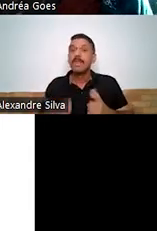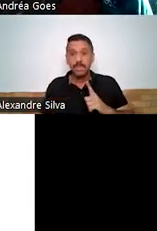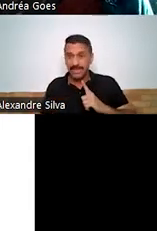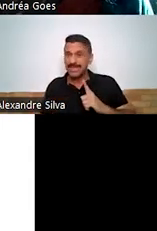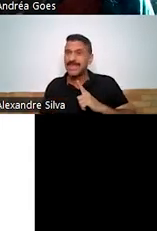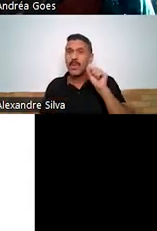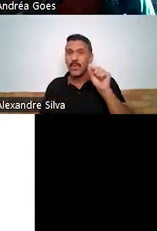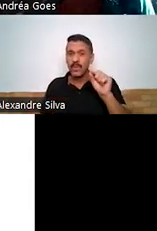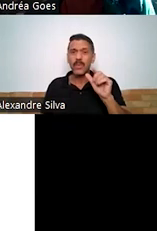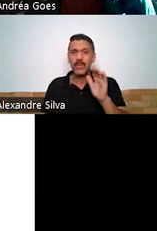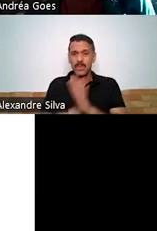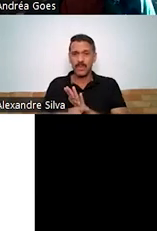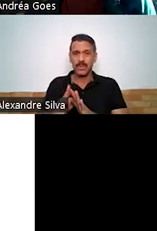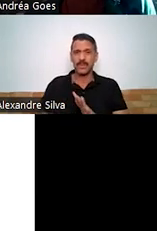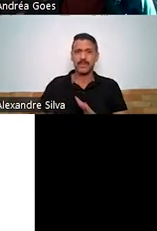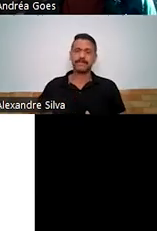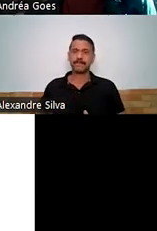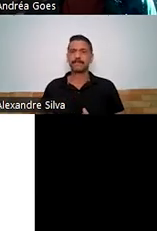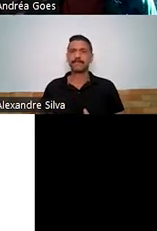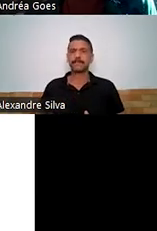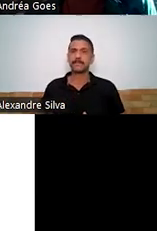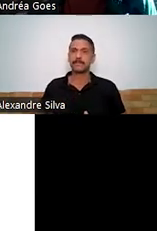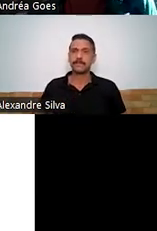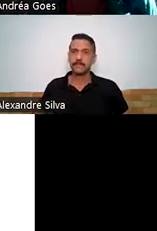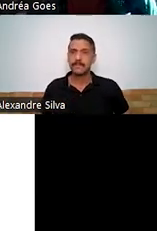plus grand, je n'en connais pas. Então,